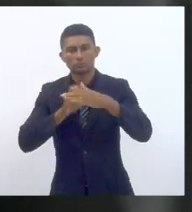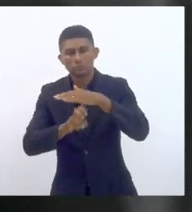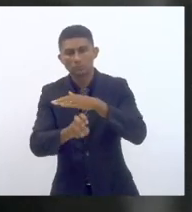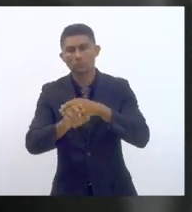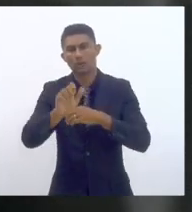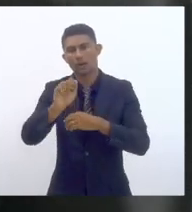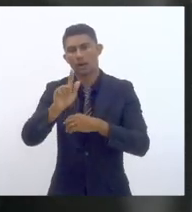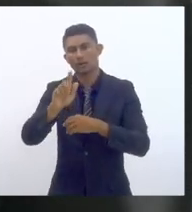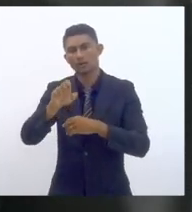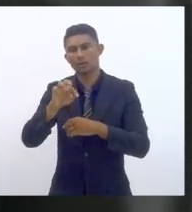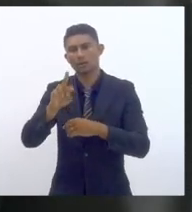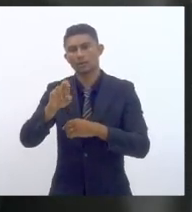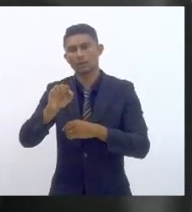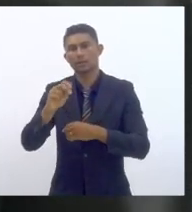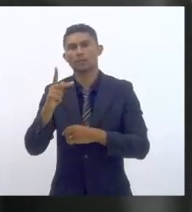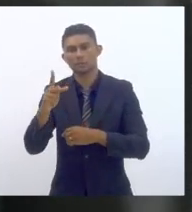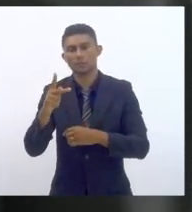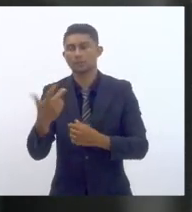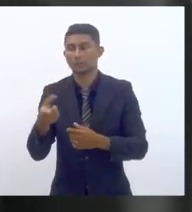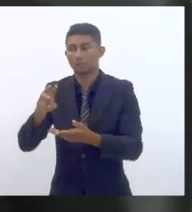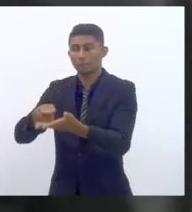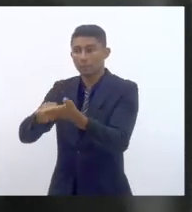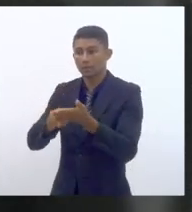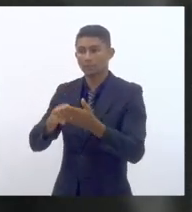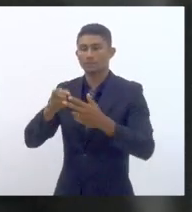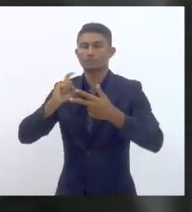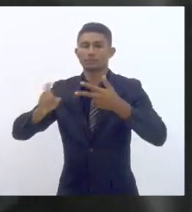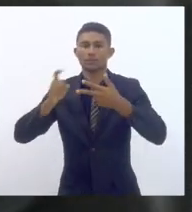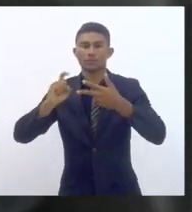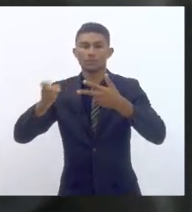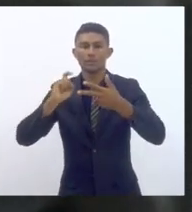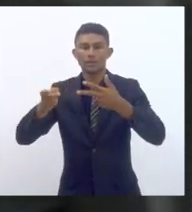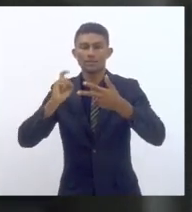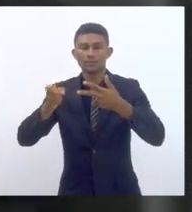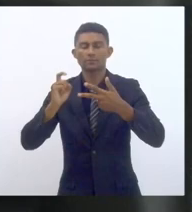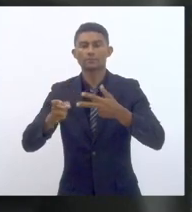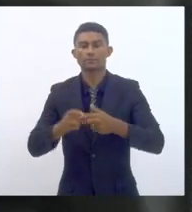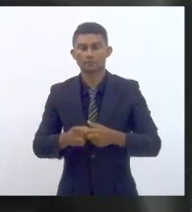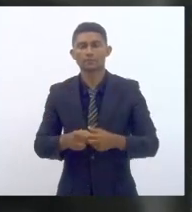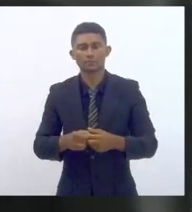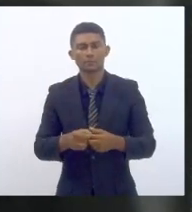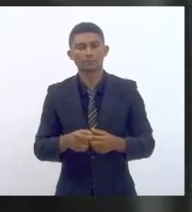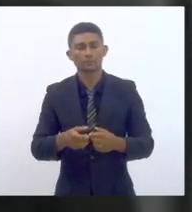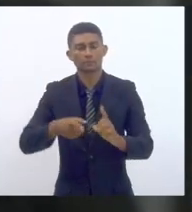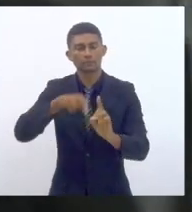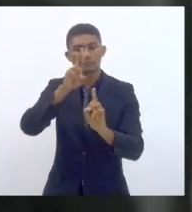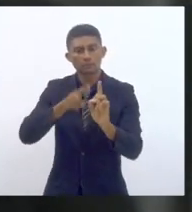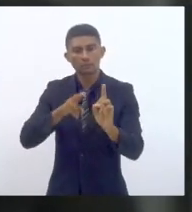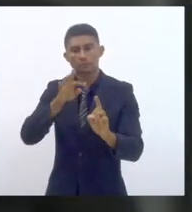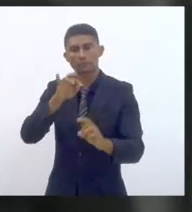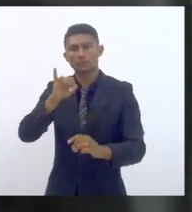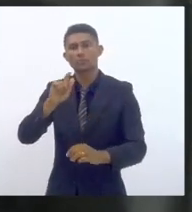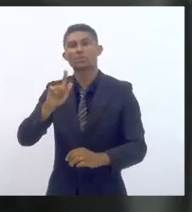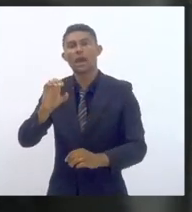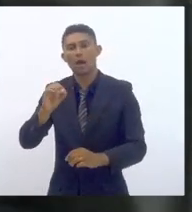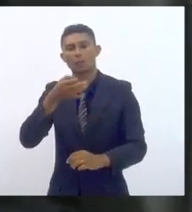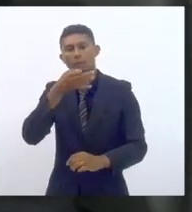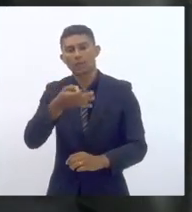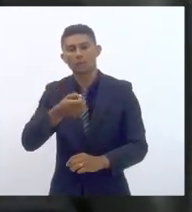AGTransp. Mensagem do Poder Executivo, relator deputado Tiago Pampolha,